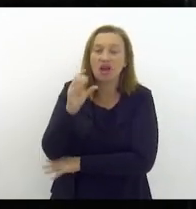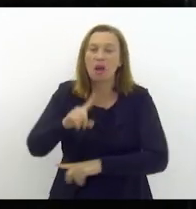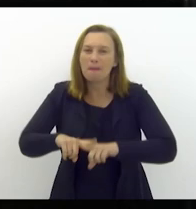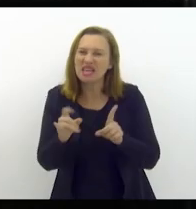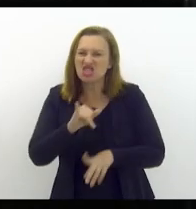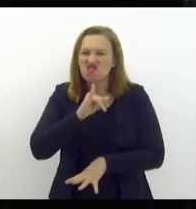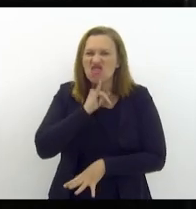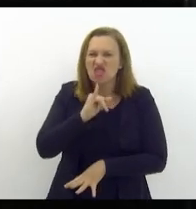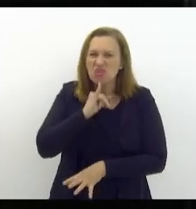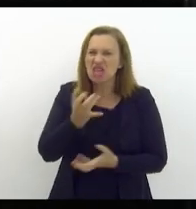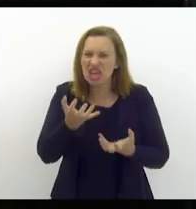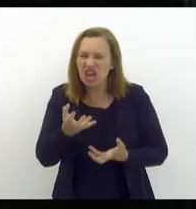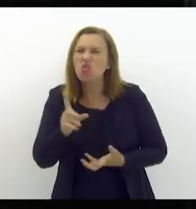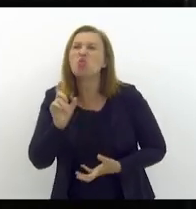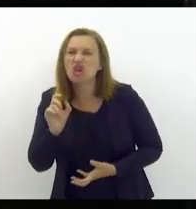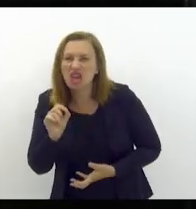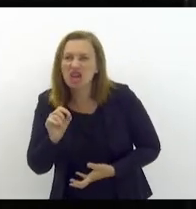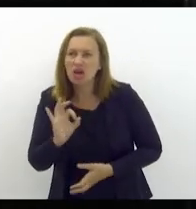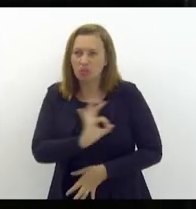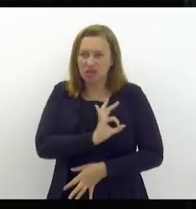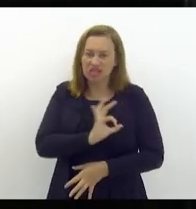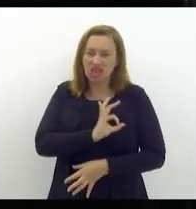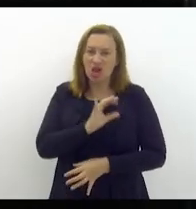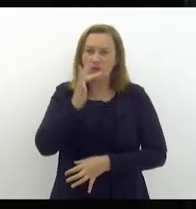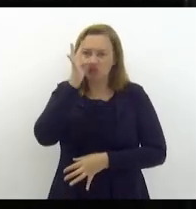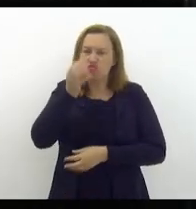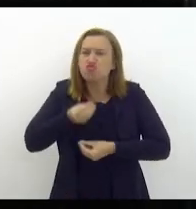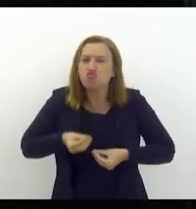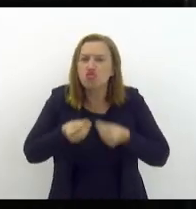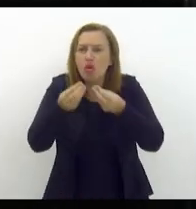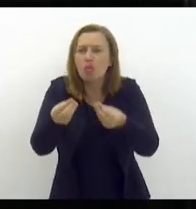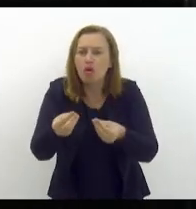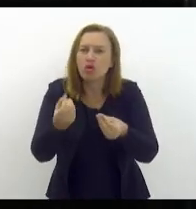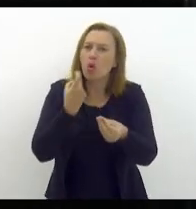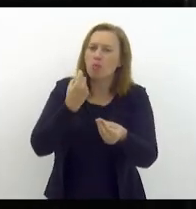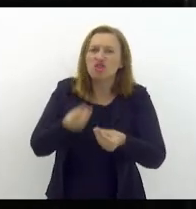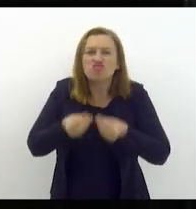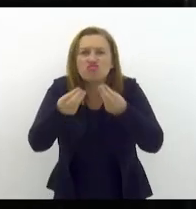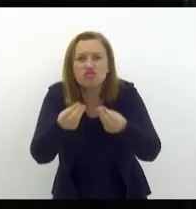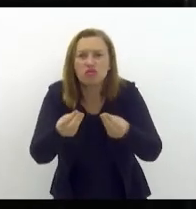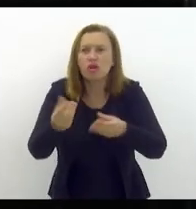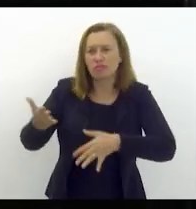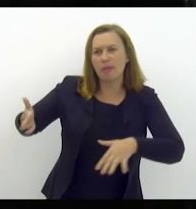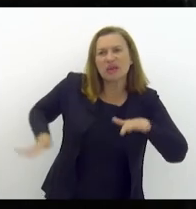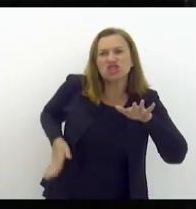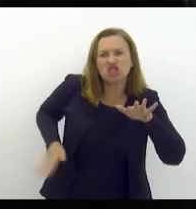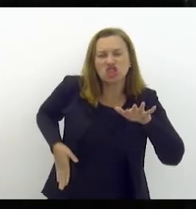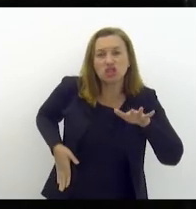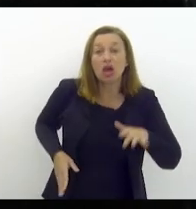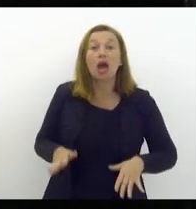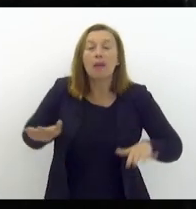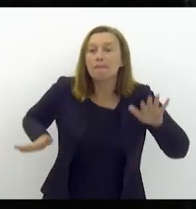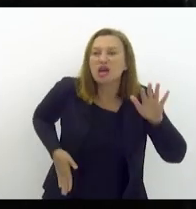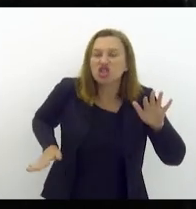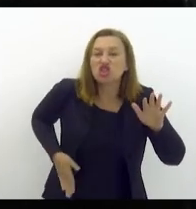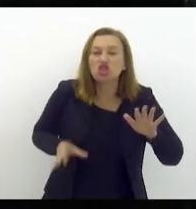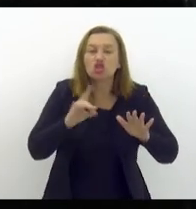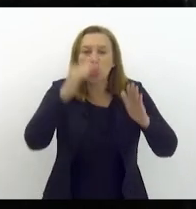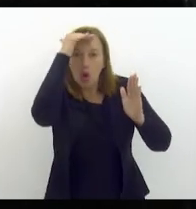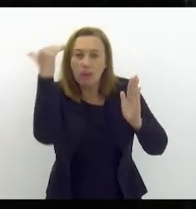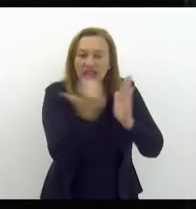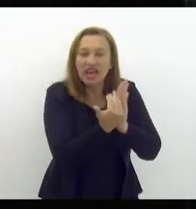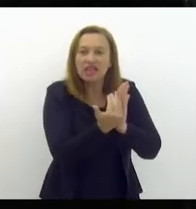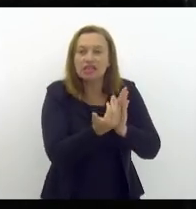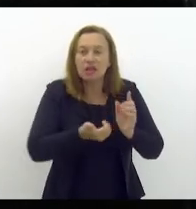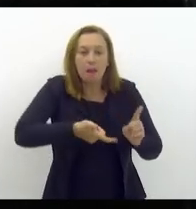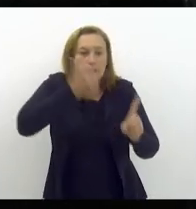infelizmente, quer o quê? Que o policial dê o quê? Rosas ou beijos nesses traficantes? Traficantes obedecem de uma forma. É bala na